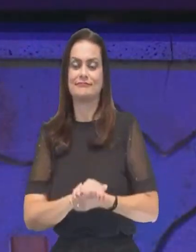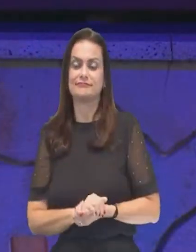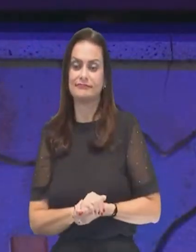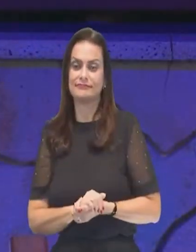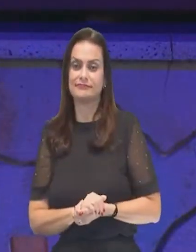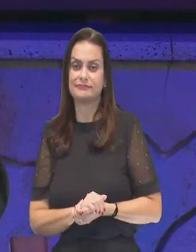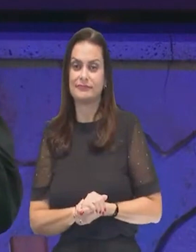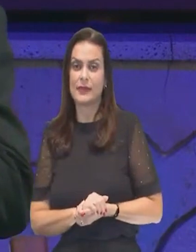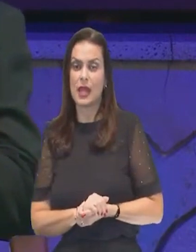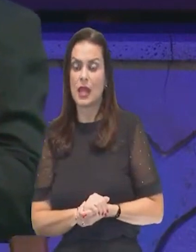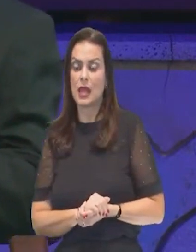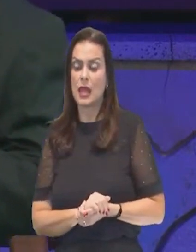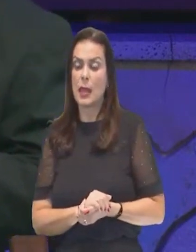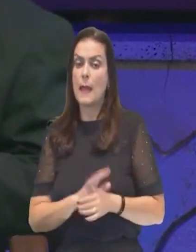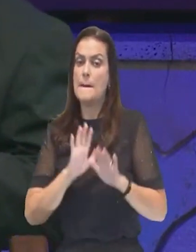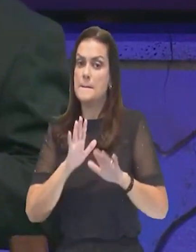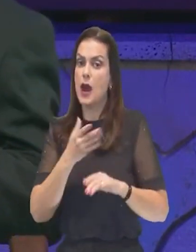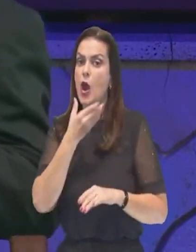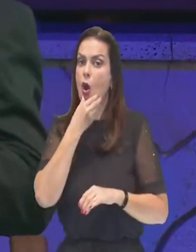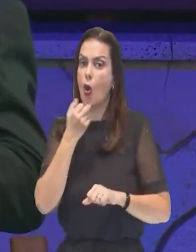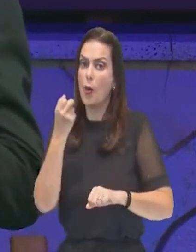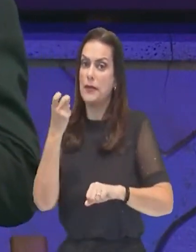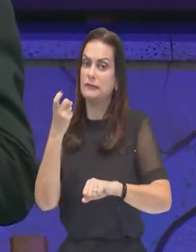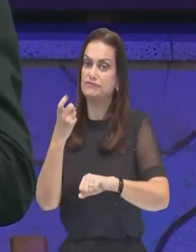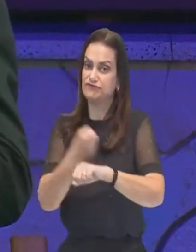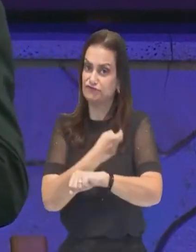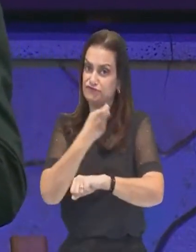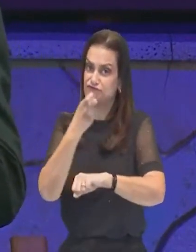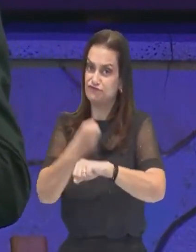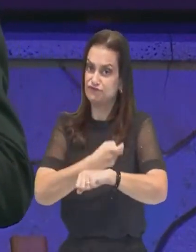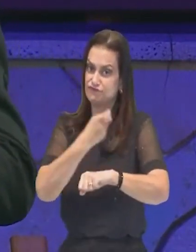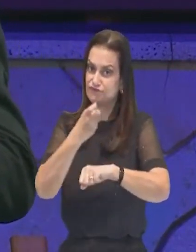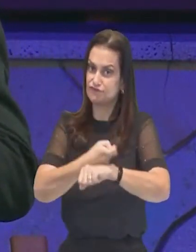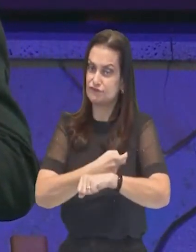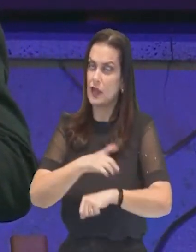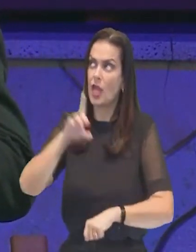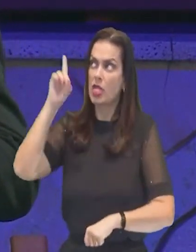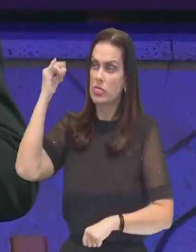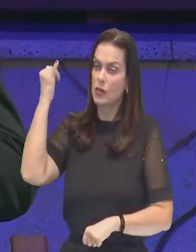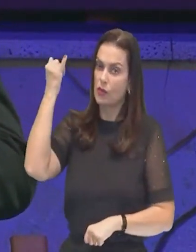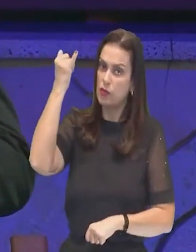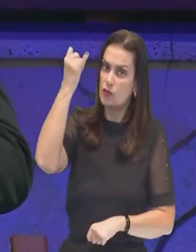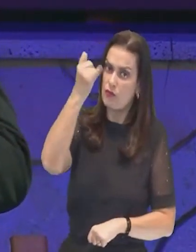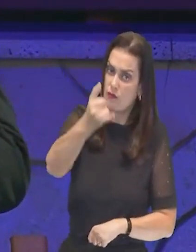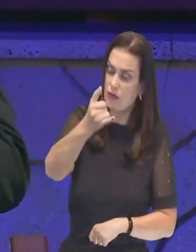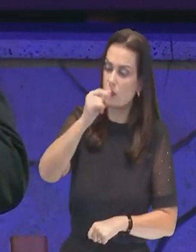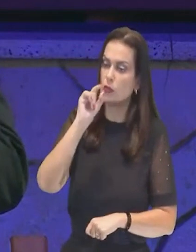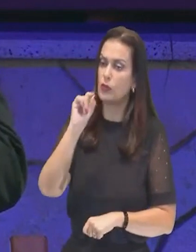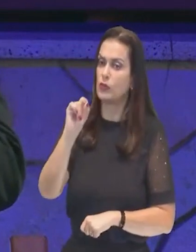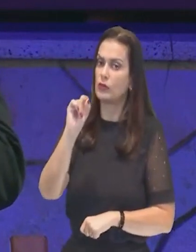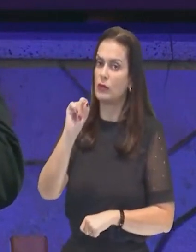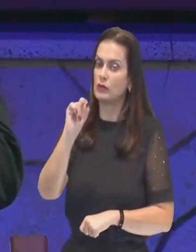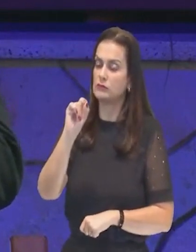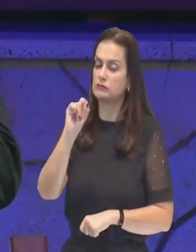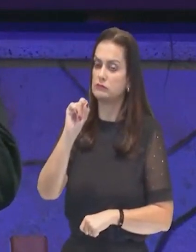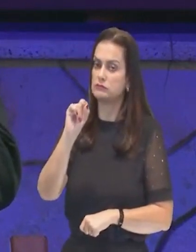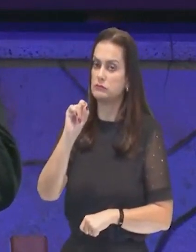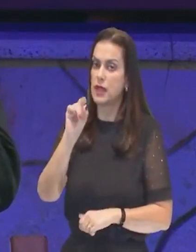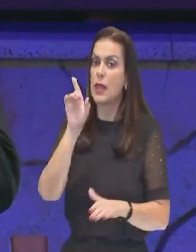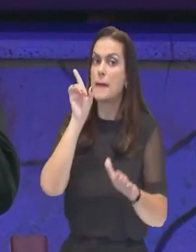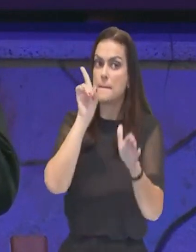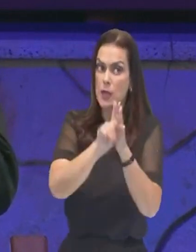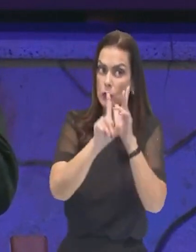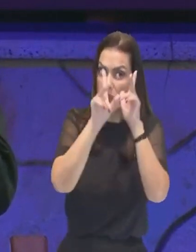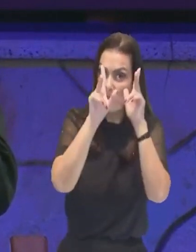Diante de tanta insensatez do homem rico, Deus então lhe disse, foi a pergunta que nós ouvimos